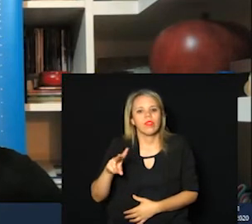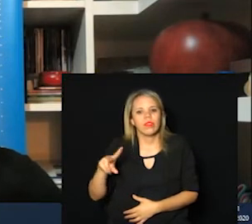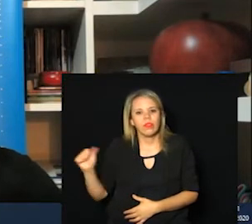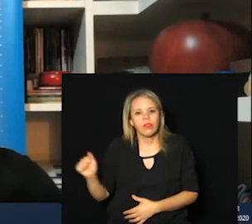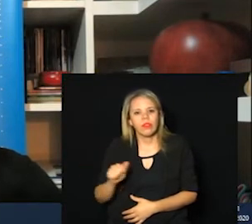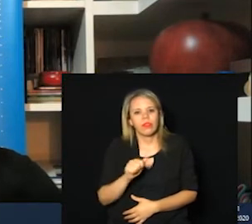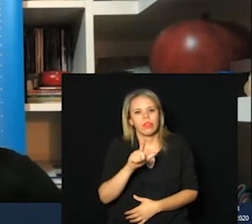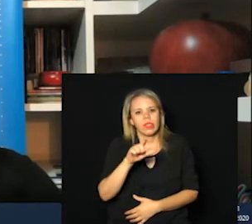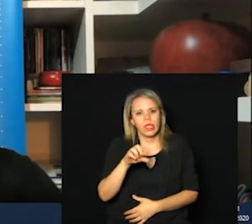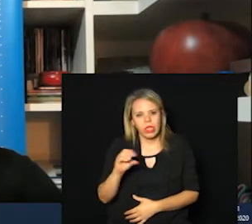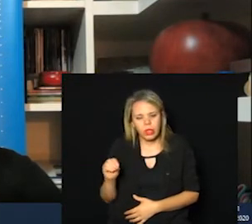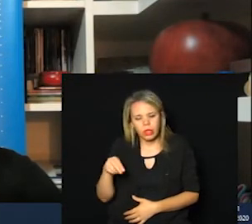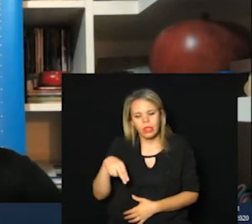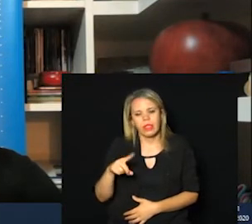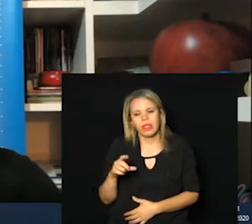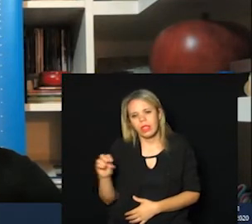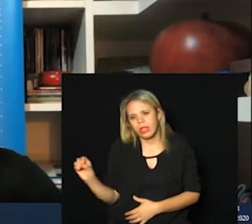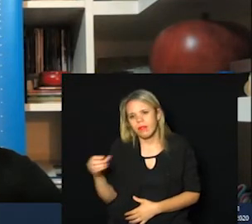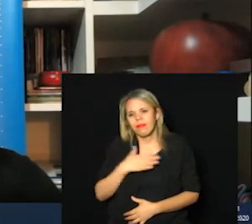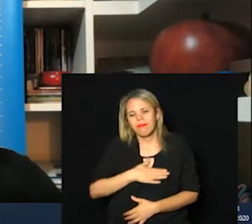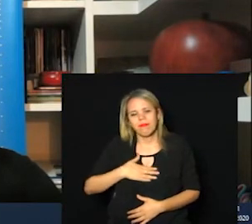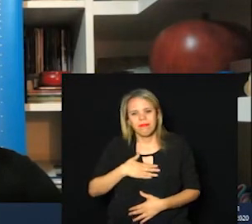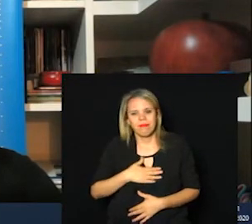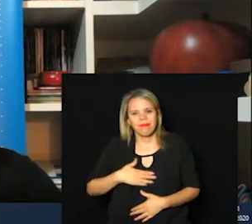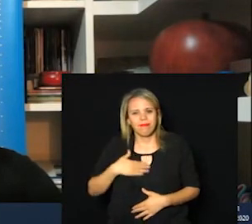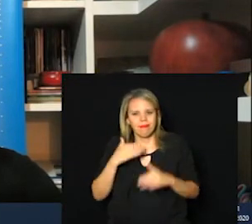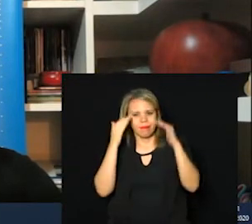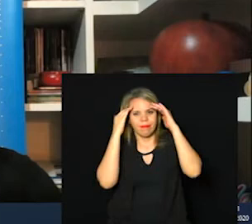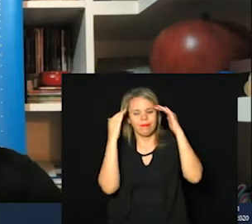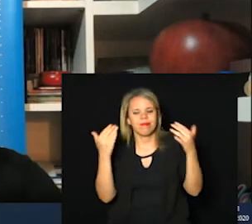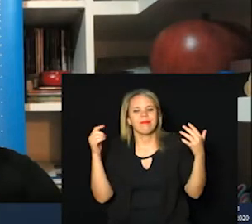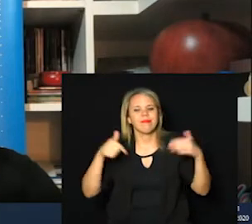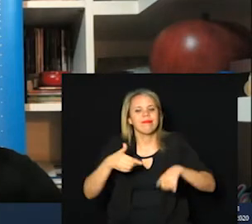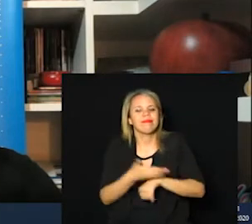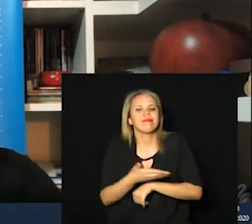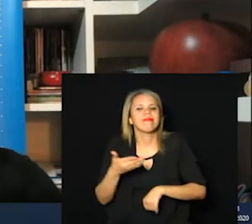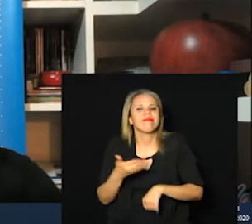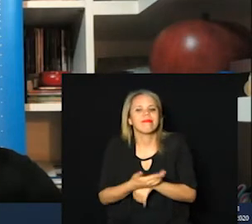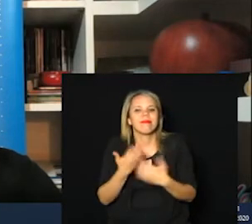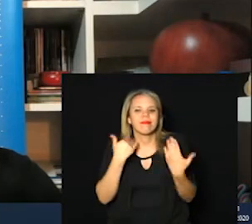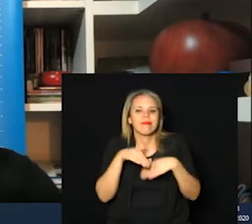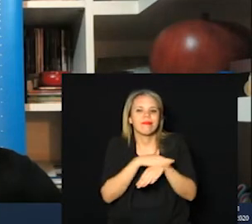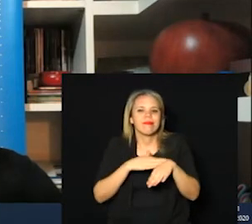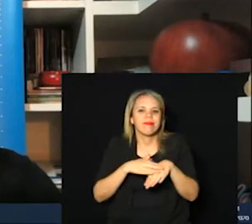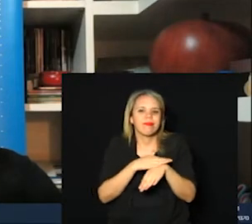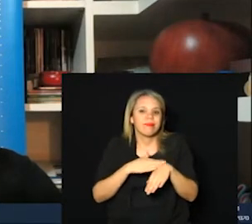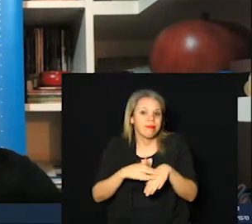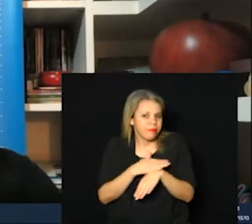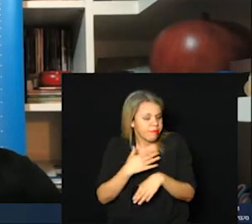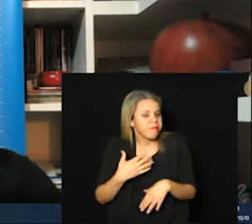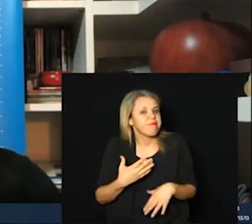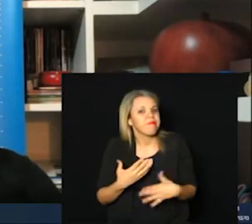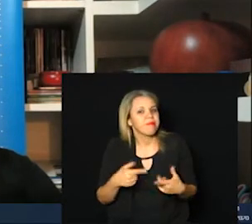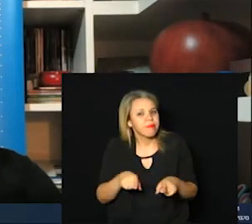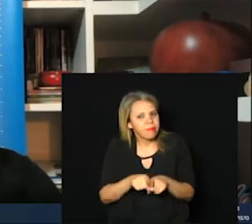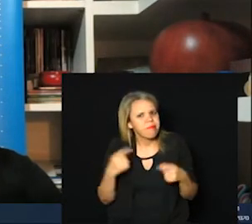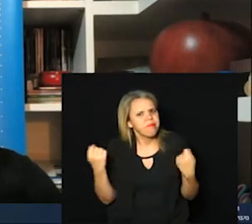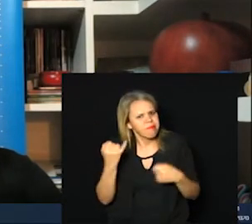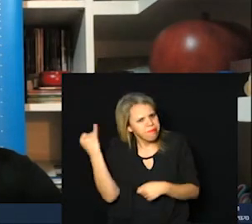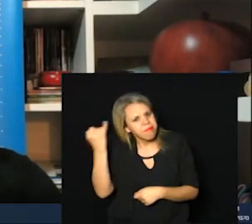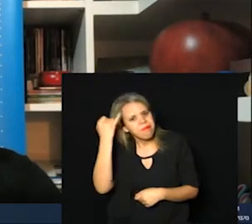uma alegria e também uma honra estar nesse evento, conversando com vocês sobre um assunto que me é tão caro e também tão necessário,